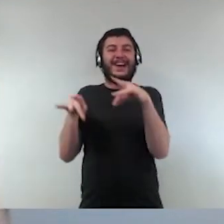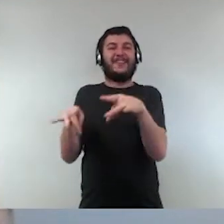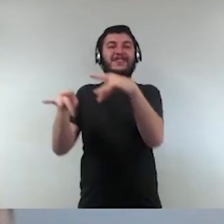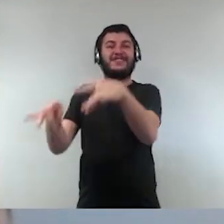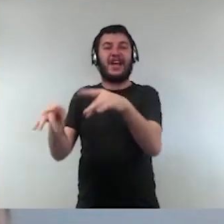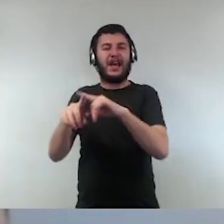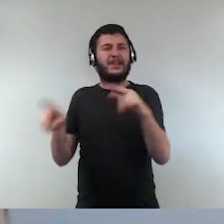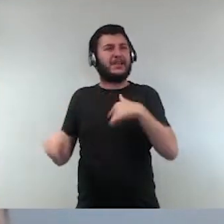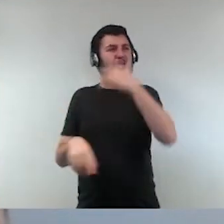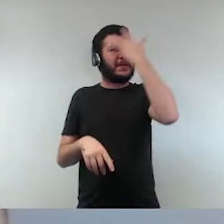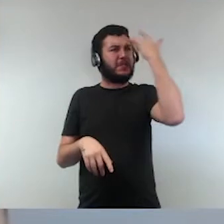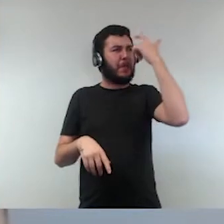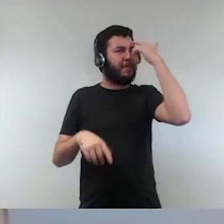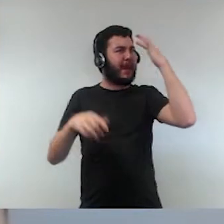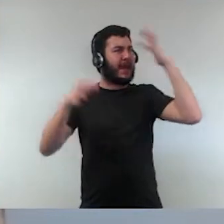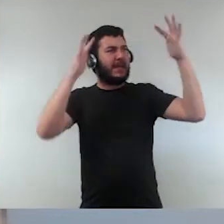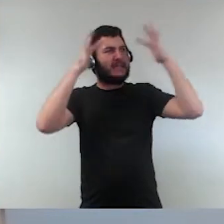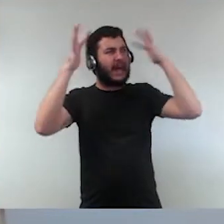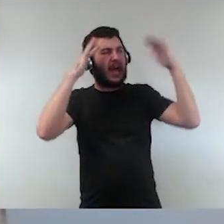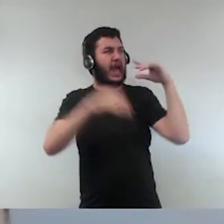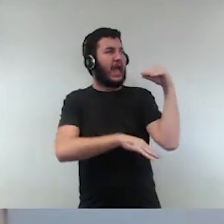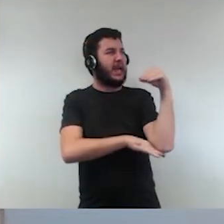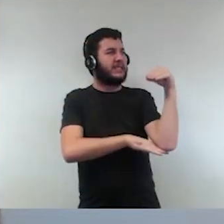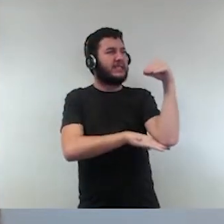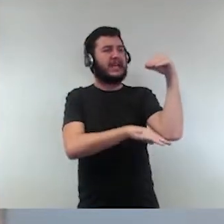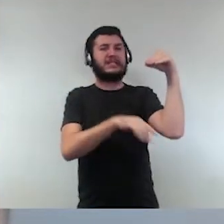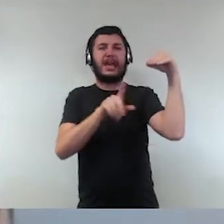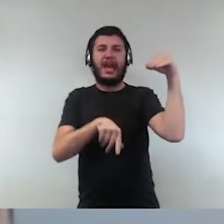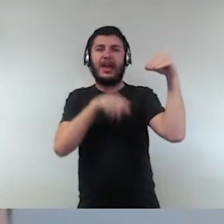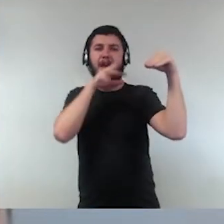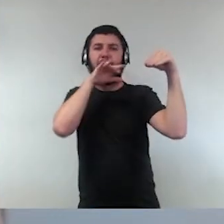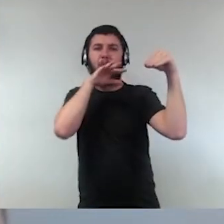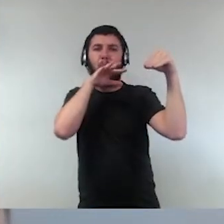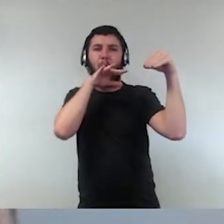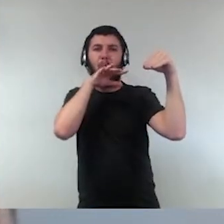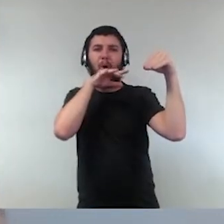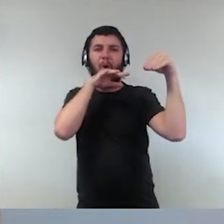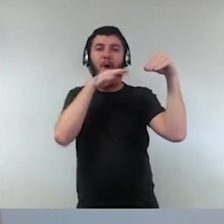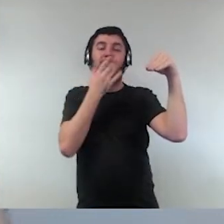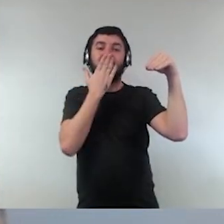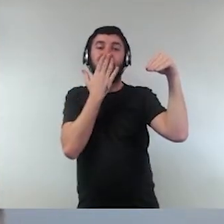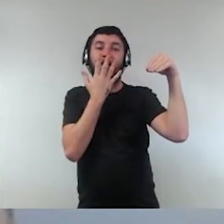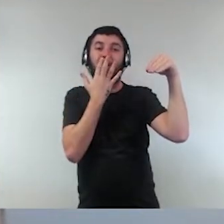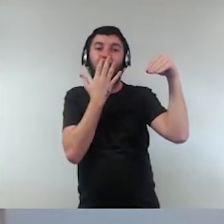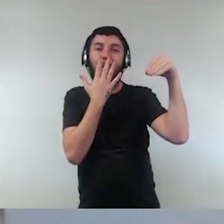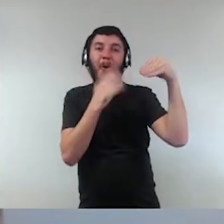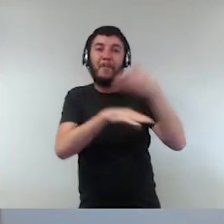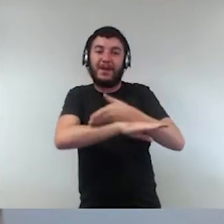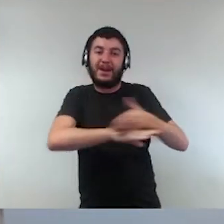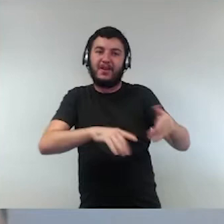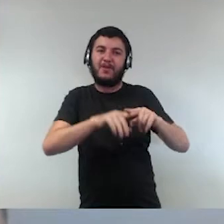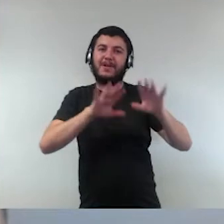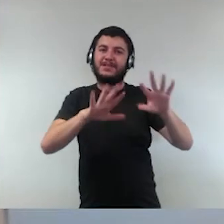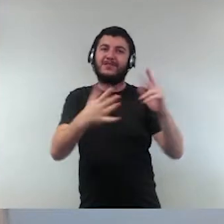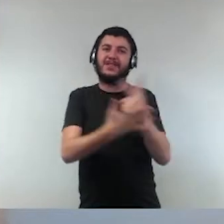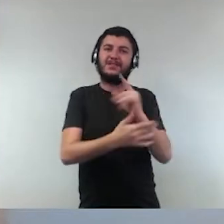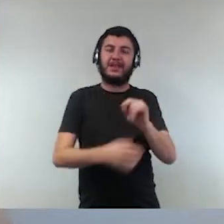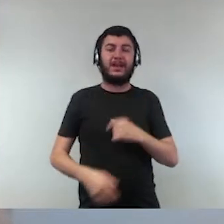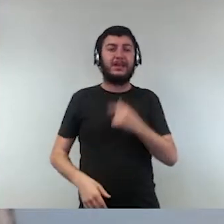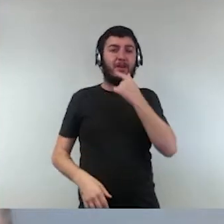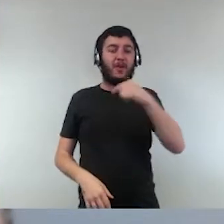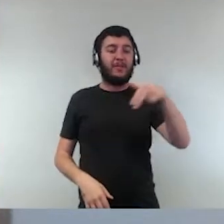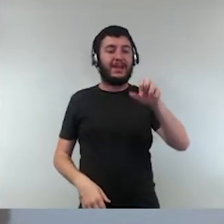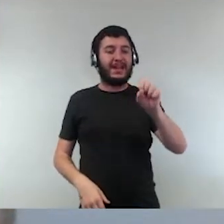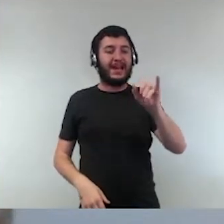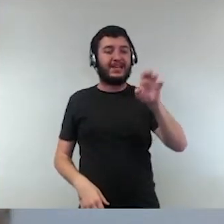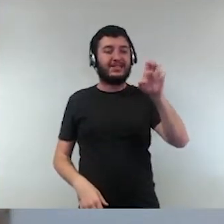acostumado a se concentrar nas coisas do cotidiano, naquilo que se repete, nas minúcias da rotina, quando, na